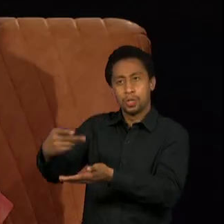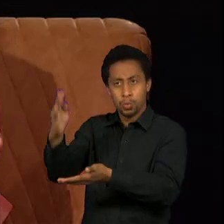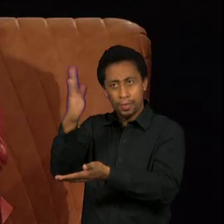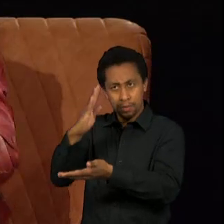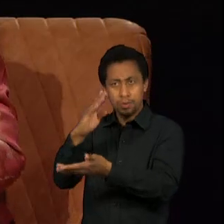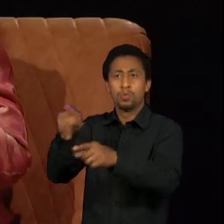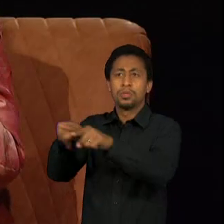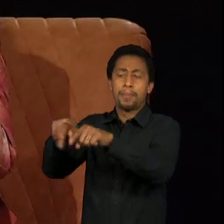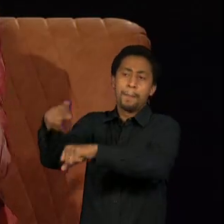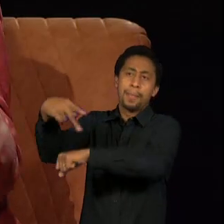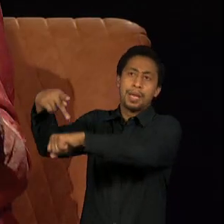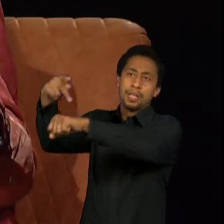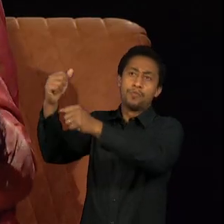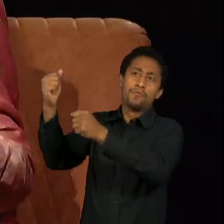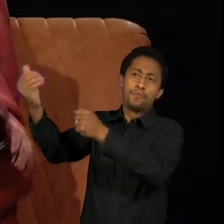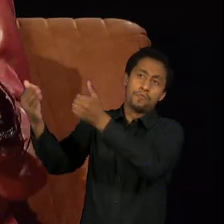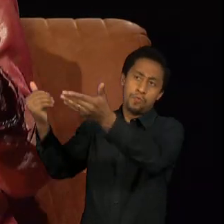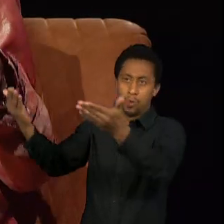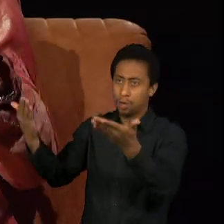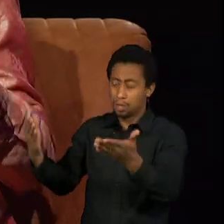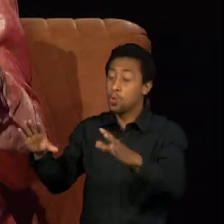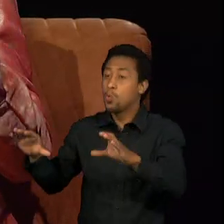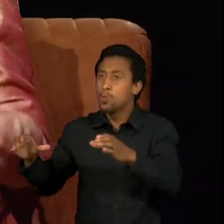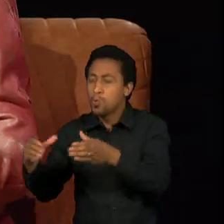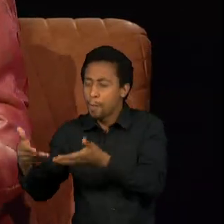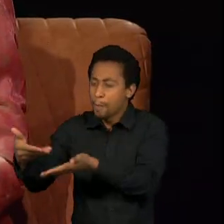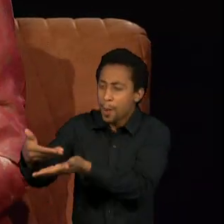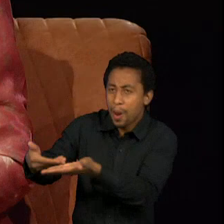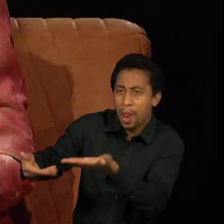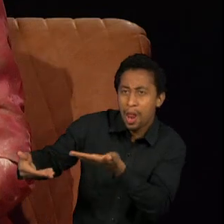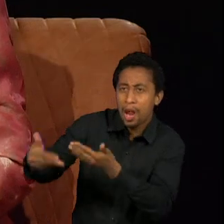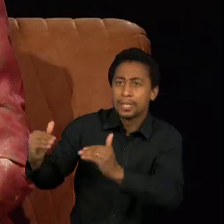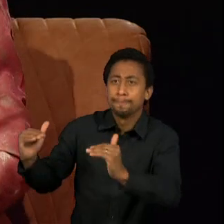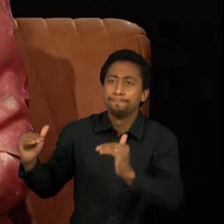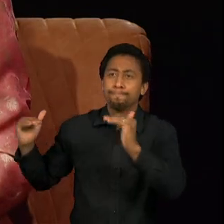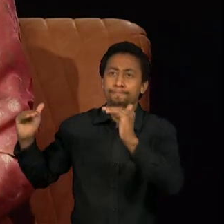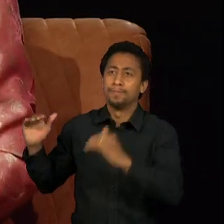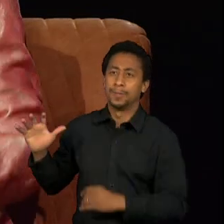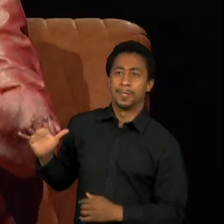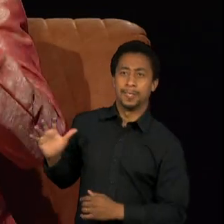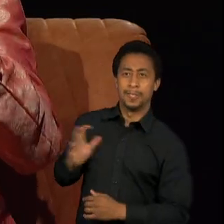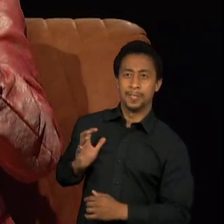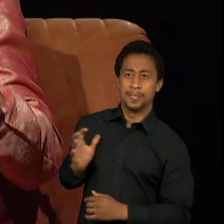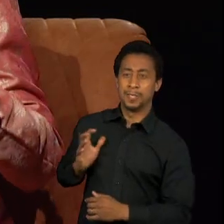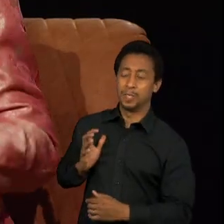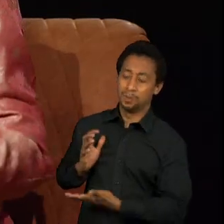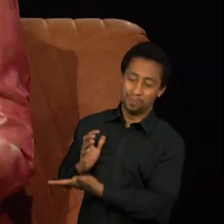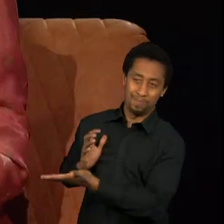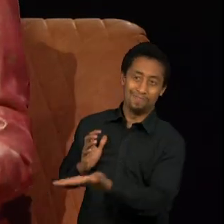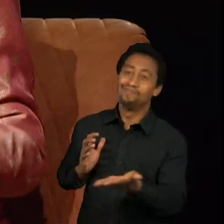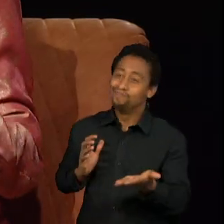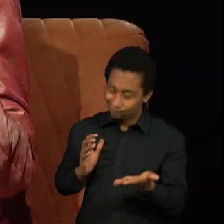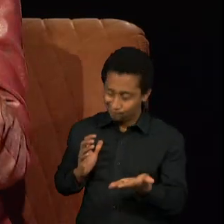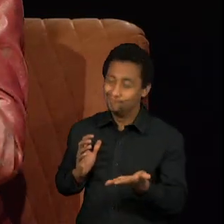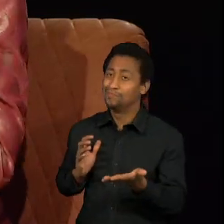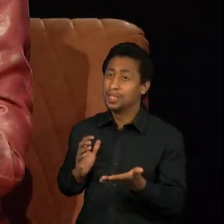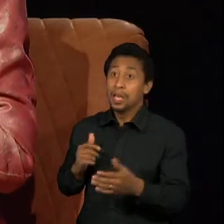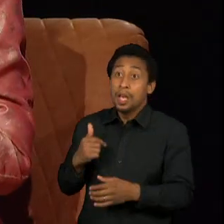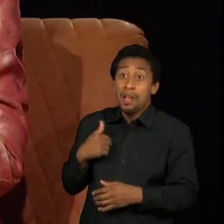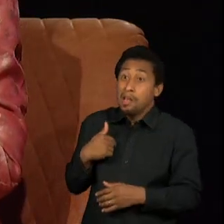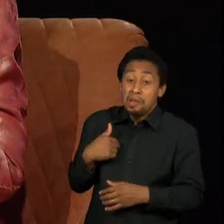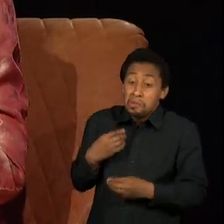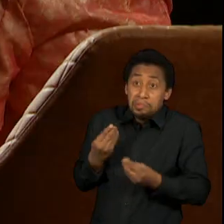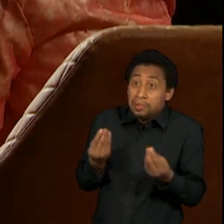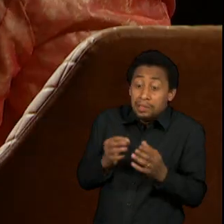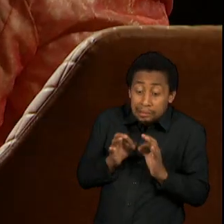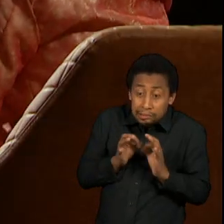Porque existia um Café Society, essa era o que se falava na época, né? O High Society. High Society. Não é? E eu caí